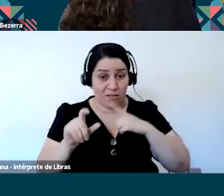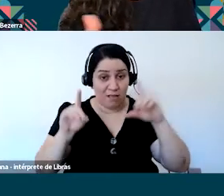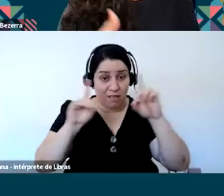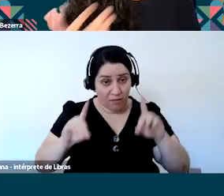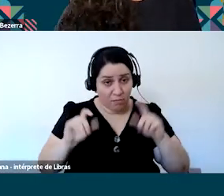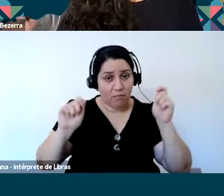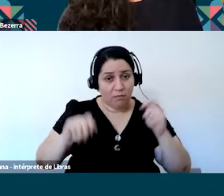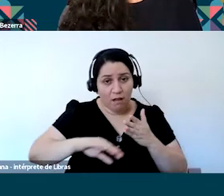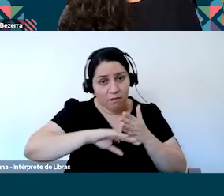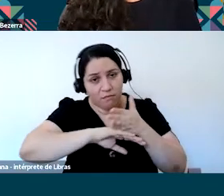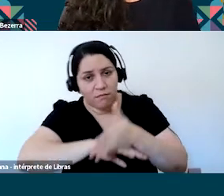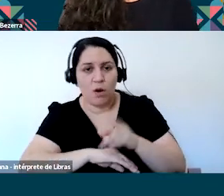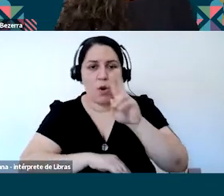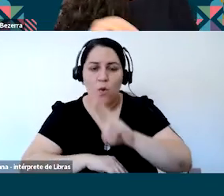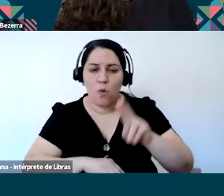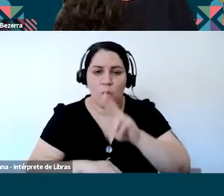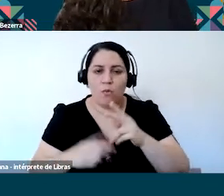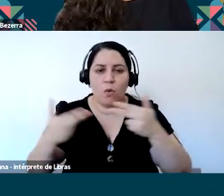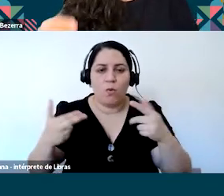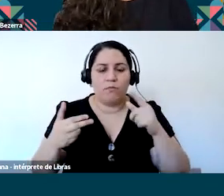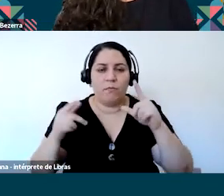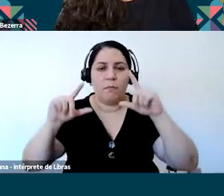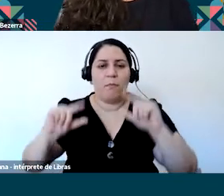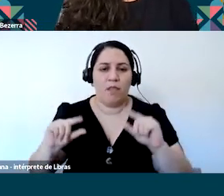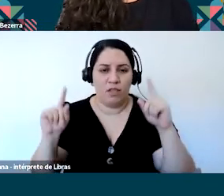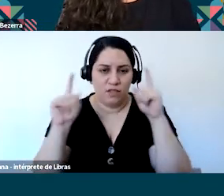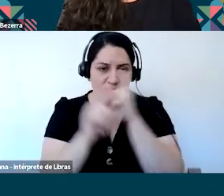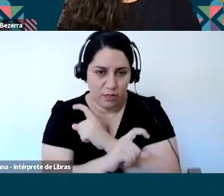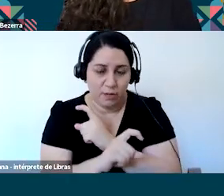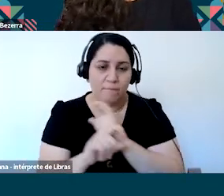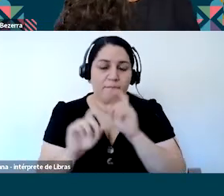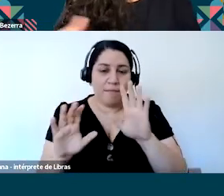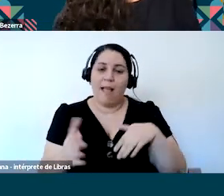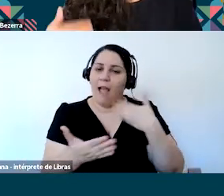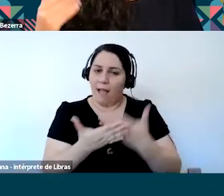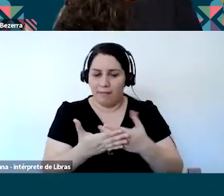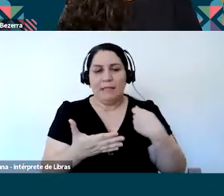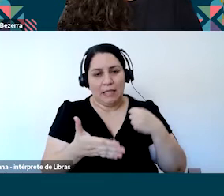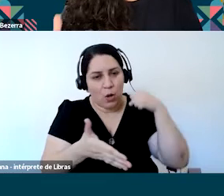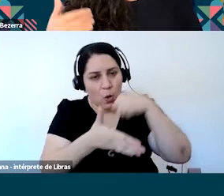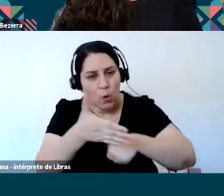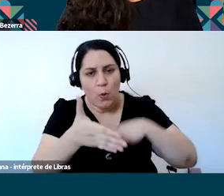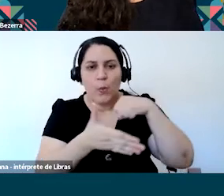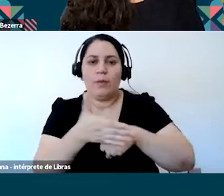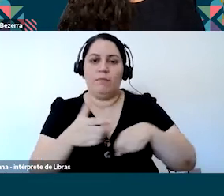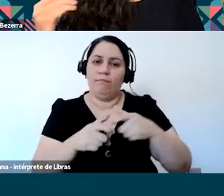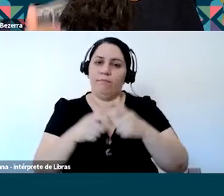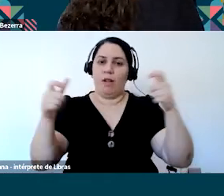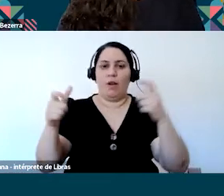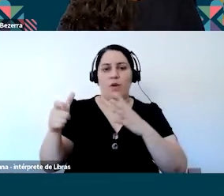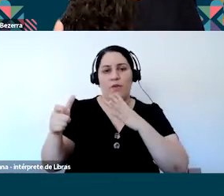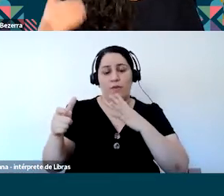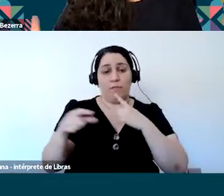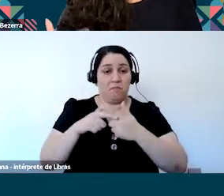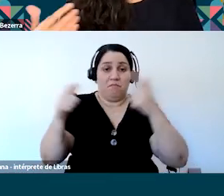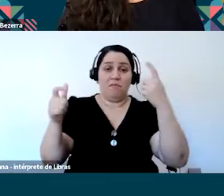deficiência possam ter acesso às informações normalmente sem nenhuma dificuldade. No entanto, ainda temos que lutar bastante para que as